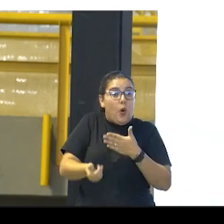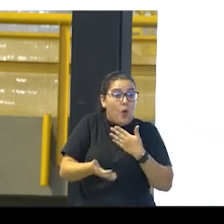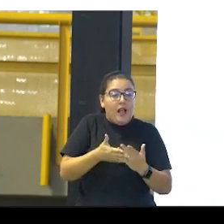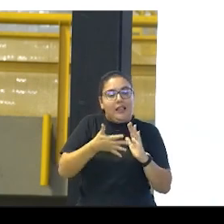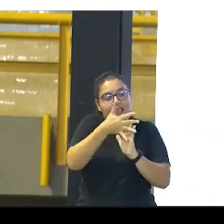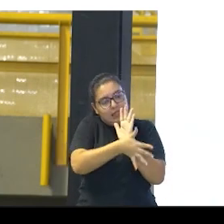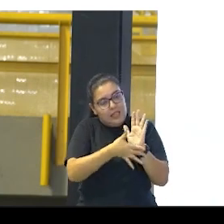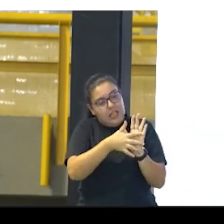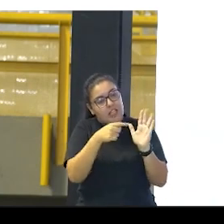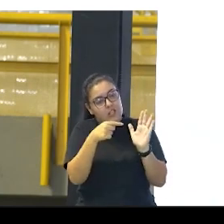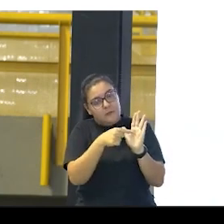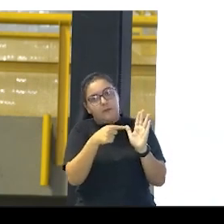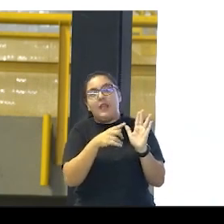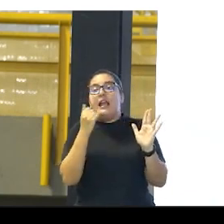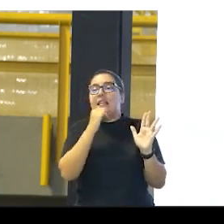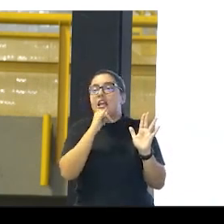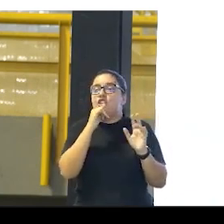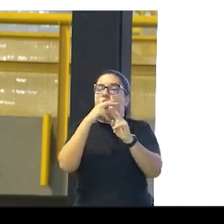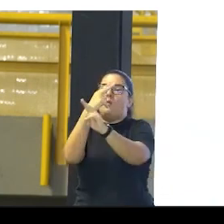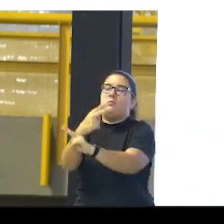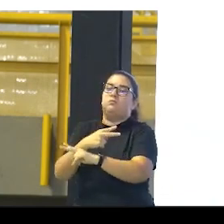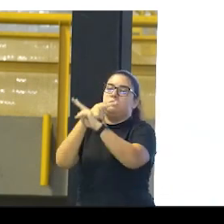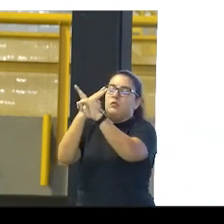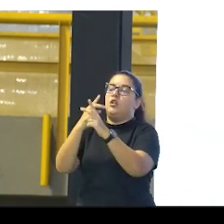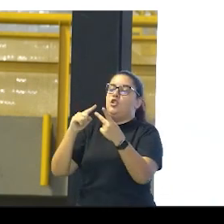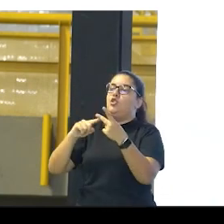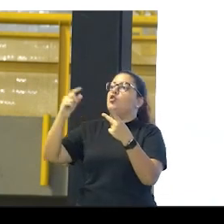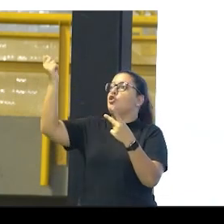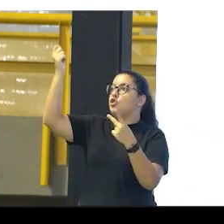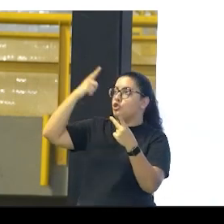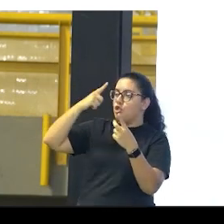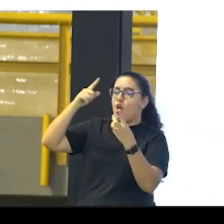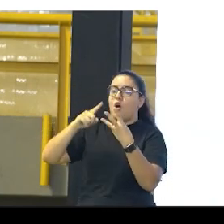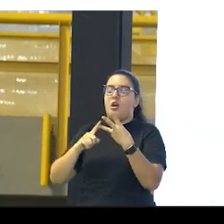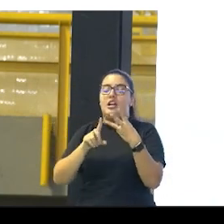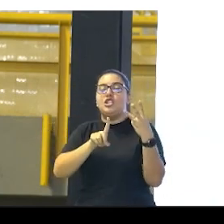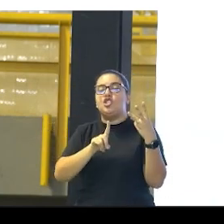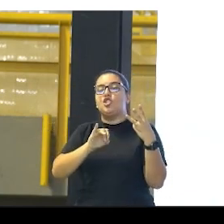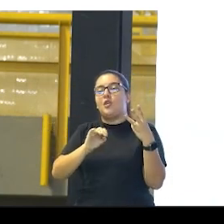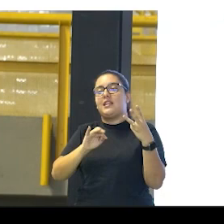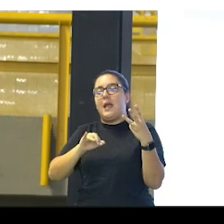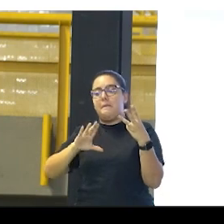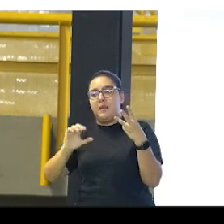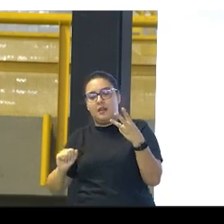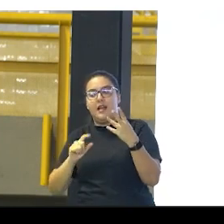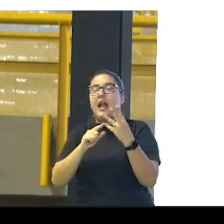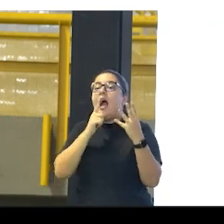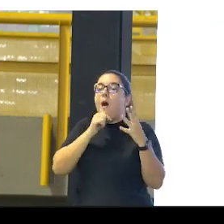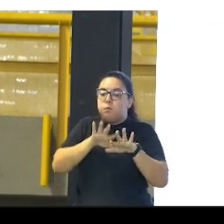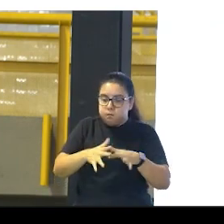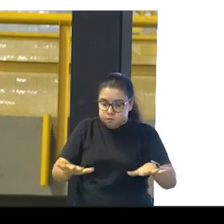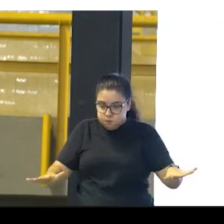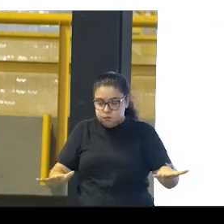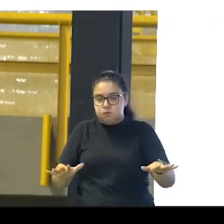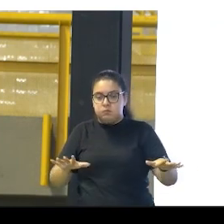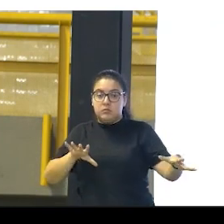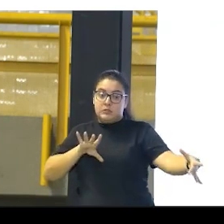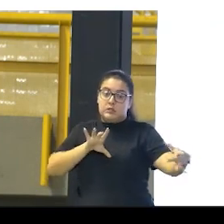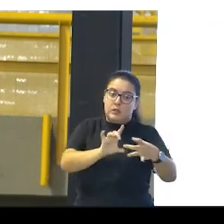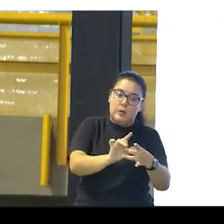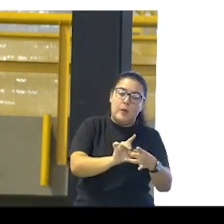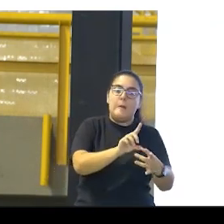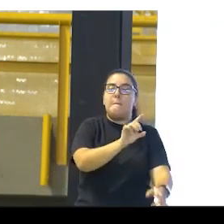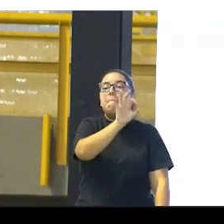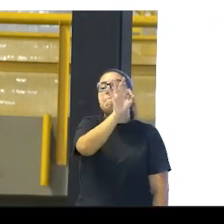aponte energia eólica, energia solar, energia geotérmica, energia hídrica, com